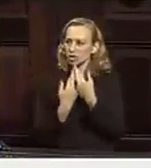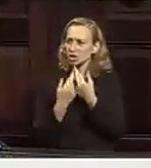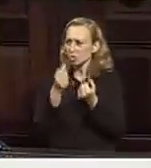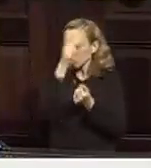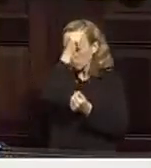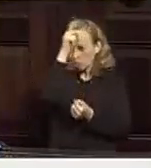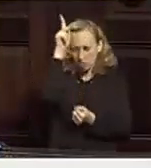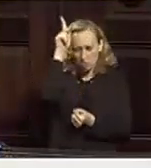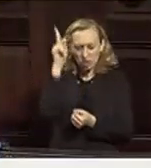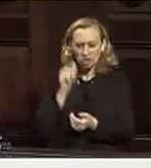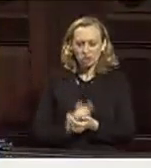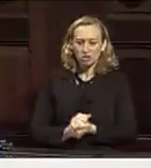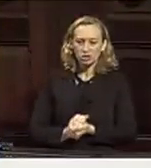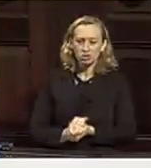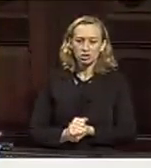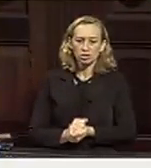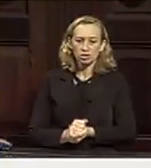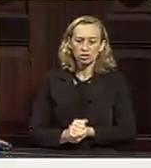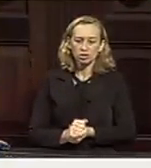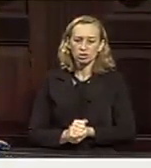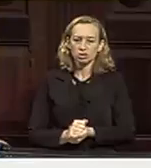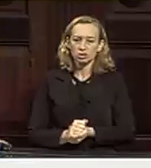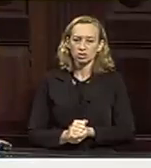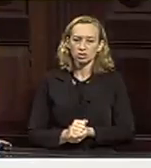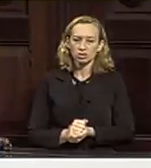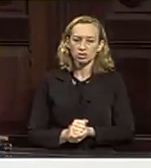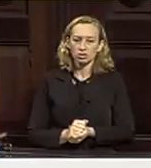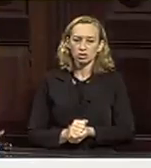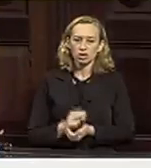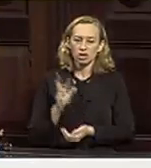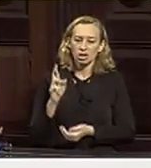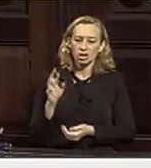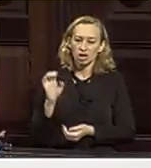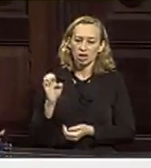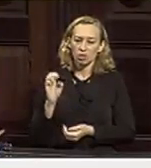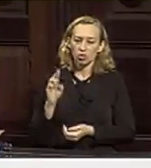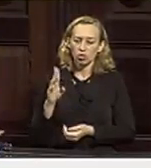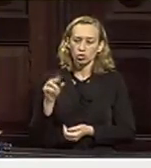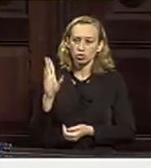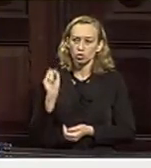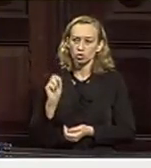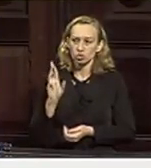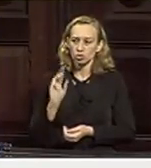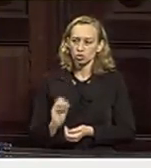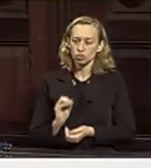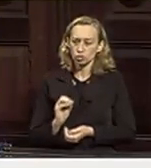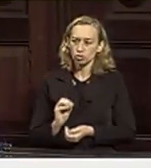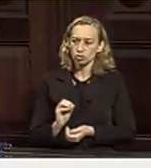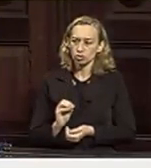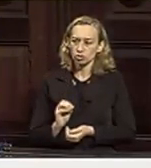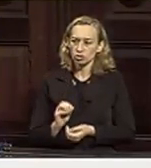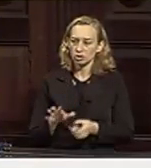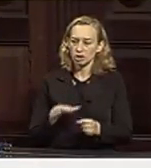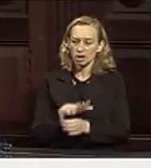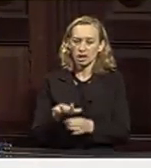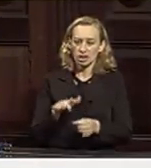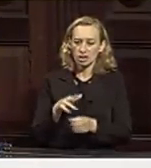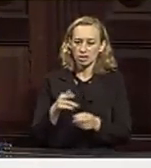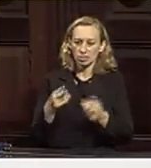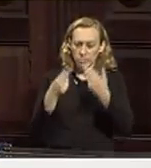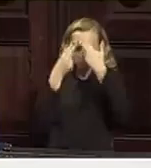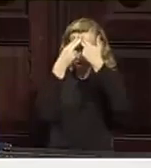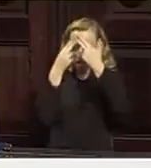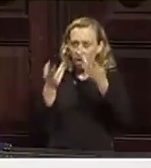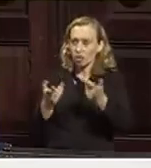aqui sobre os recuos na área da saúde mental. Muito triste, o governo federal, por decreto, está